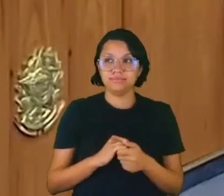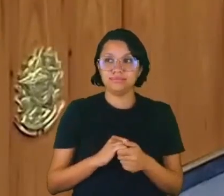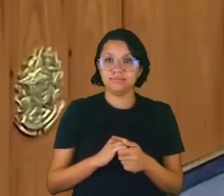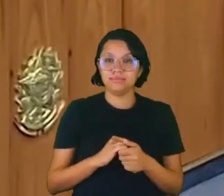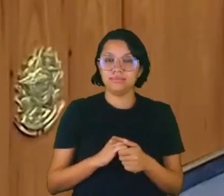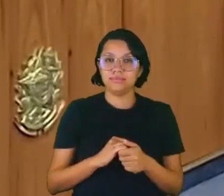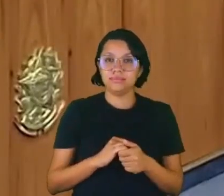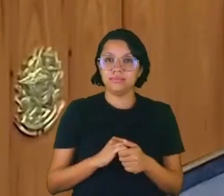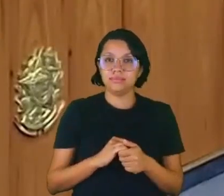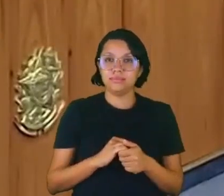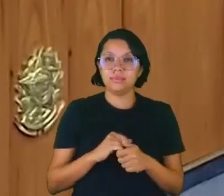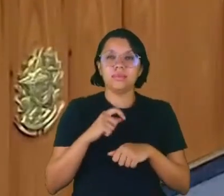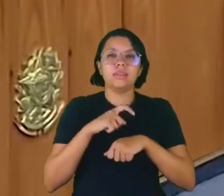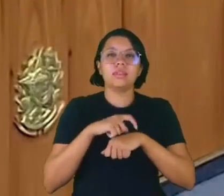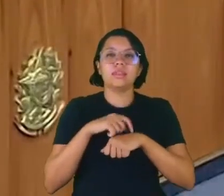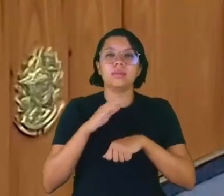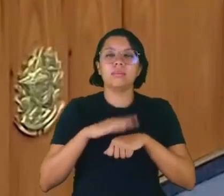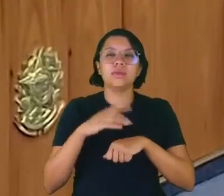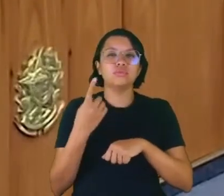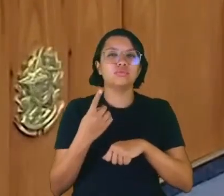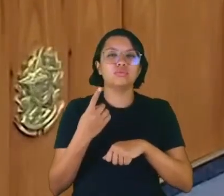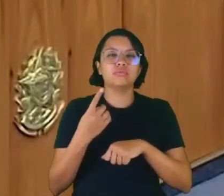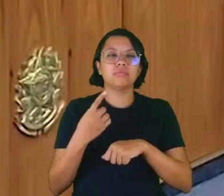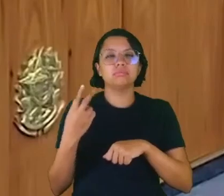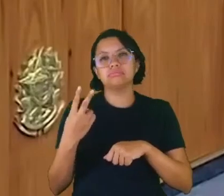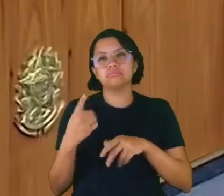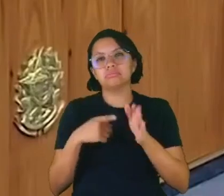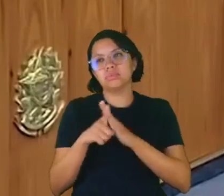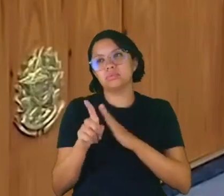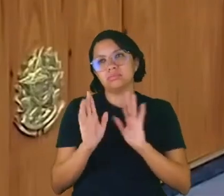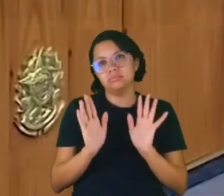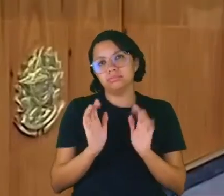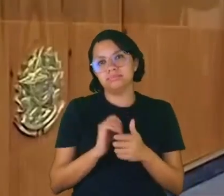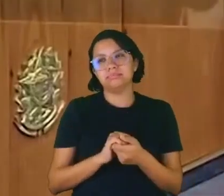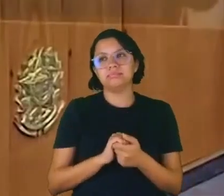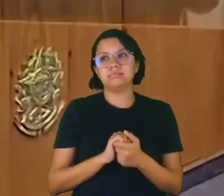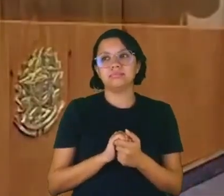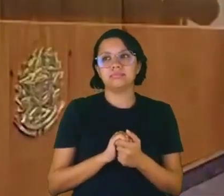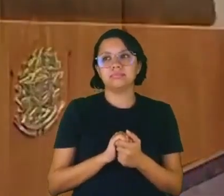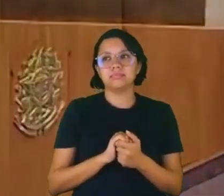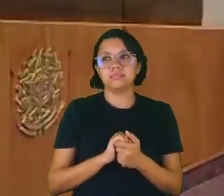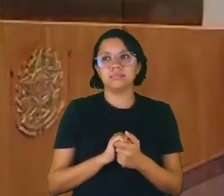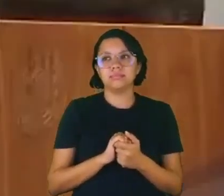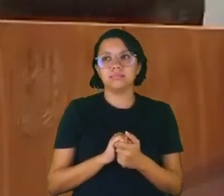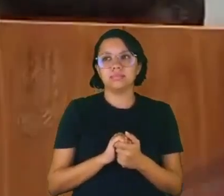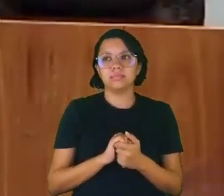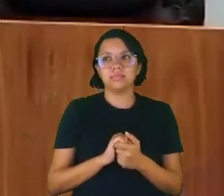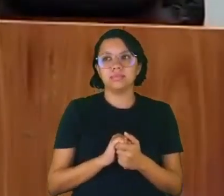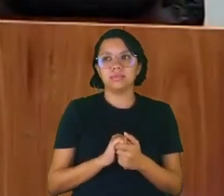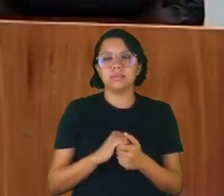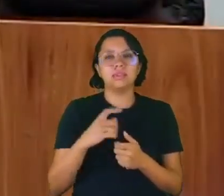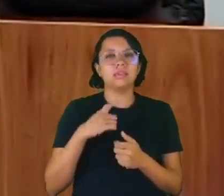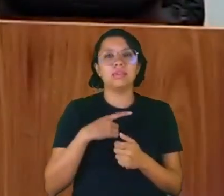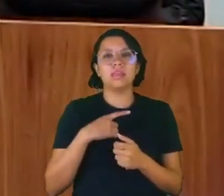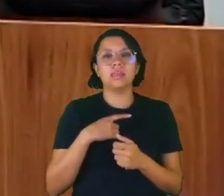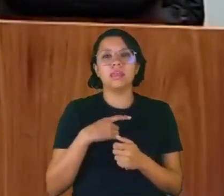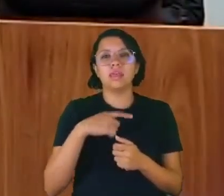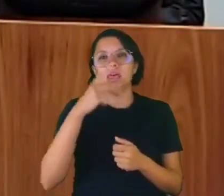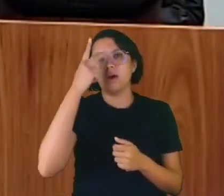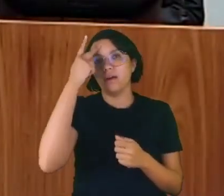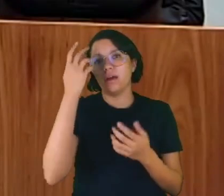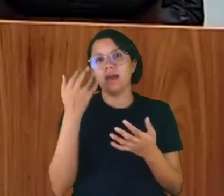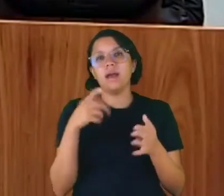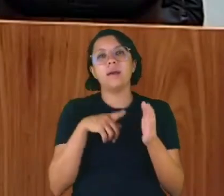Temos tempo para mais uma ou duas perguntas, né, menino? Com as ordens. Dado se alguém gostaria de formular uma pergunta.